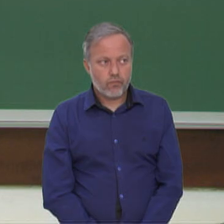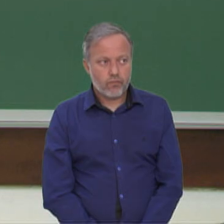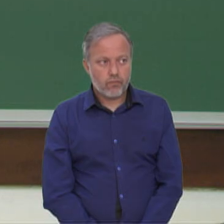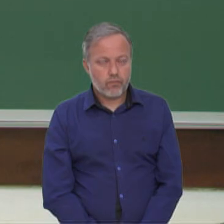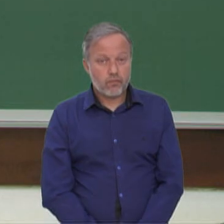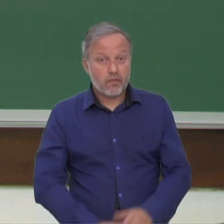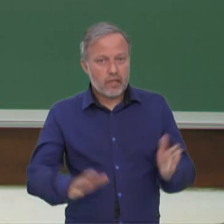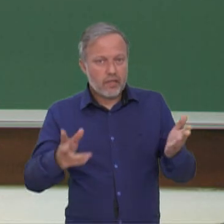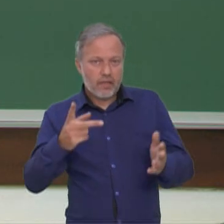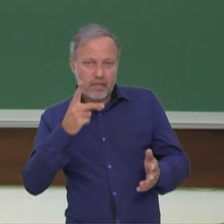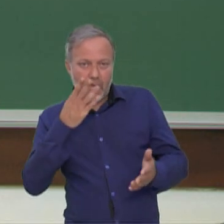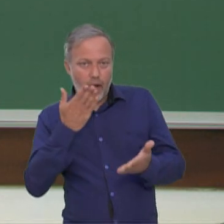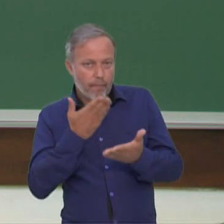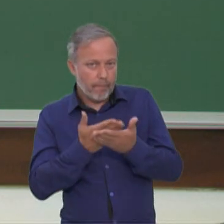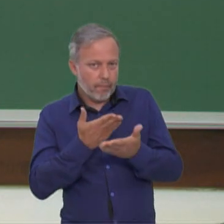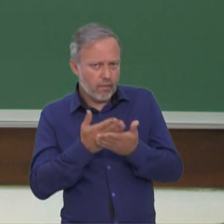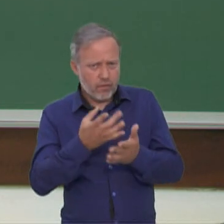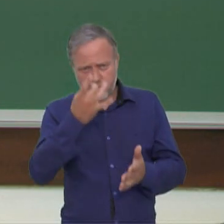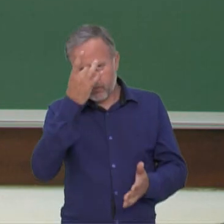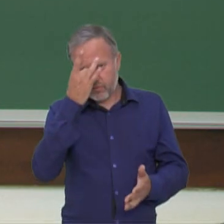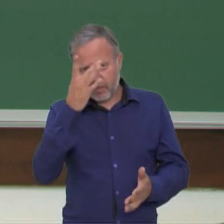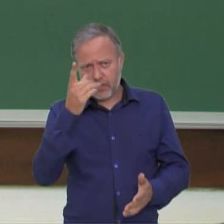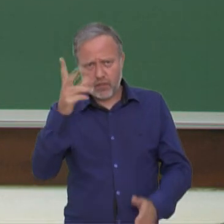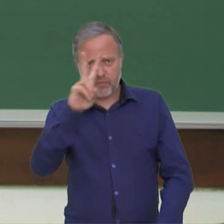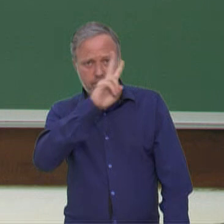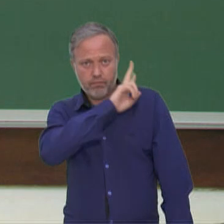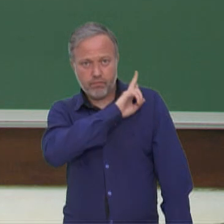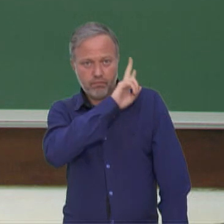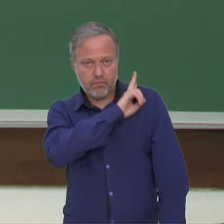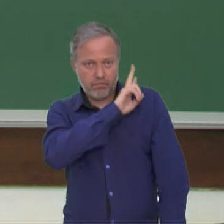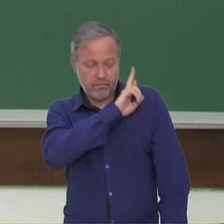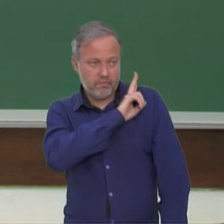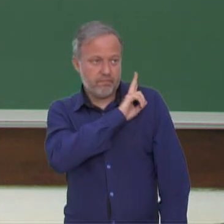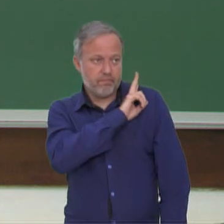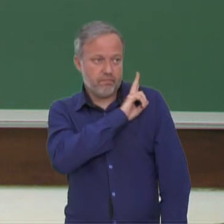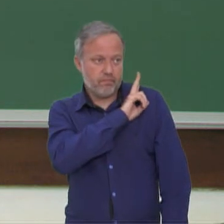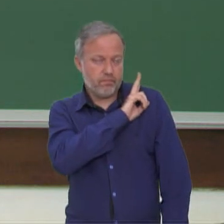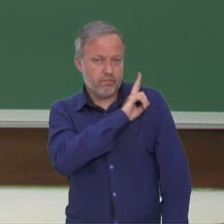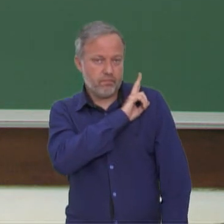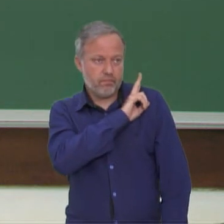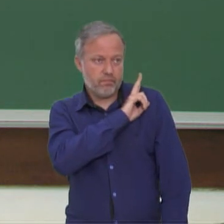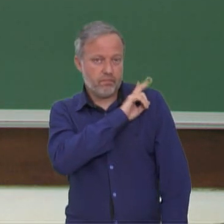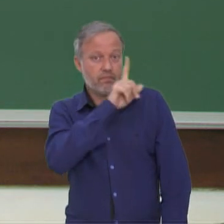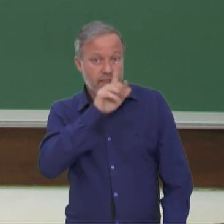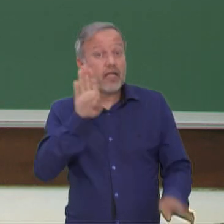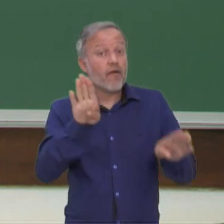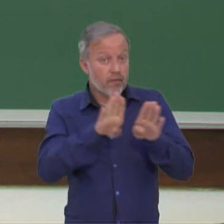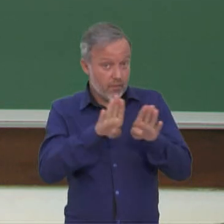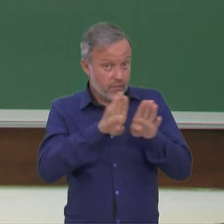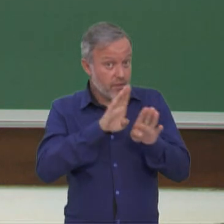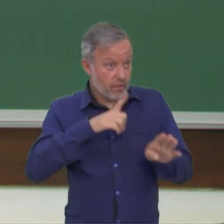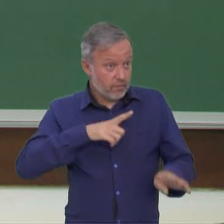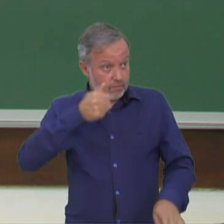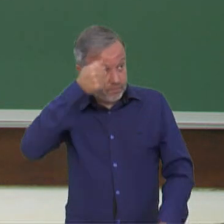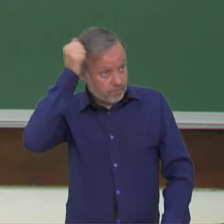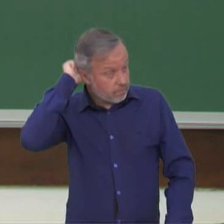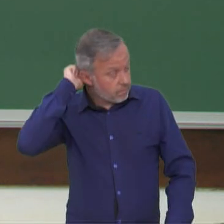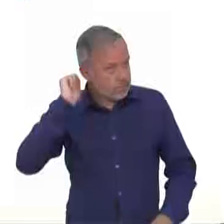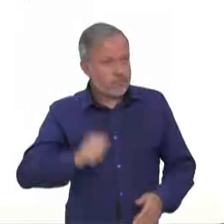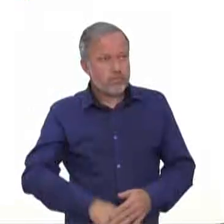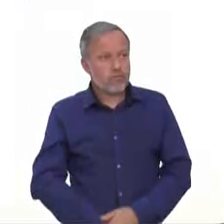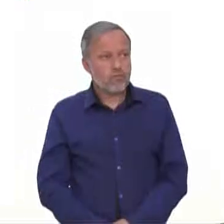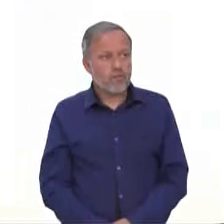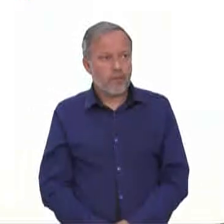Tô achando que essa aula está muito fácil para uma segunda série de ensino médio, né? Essa também podia cair no vestibular, né? Então, olha